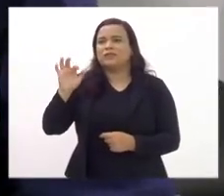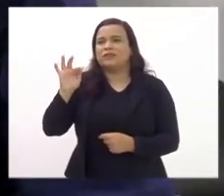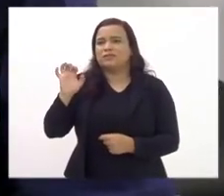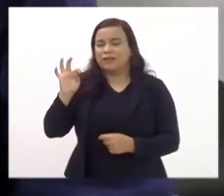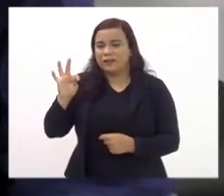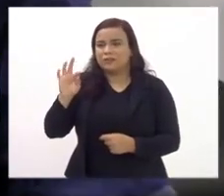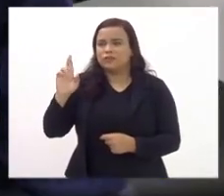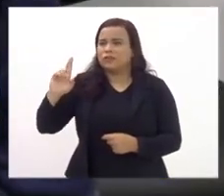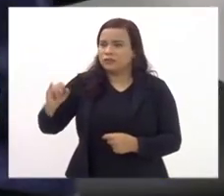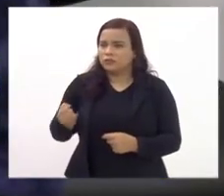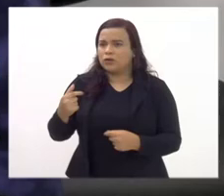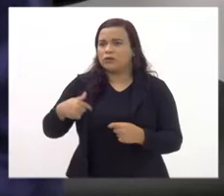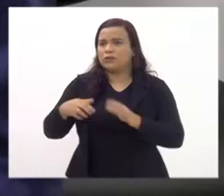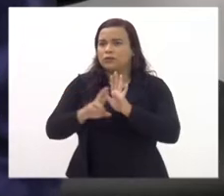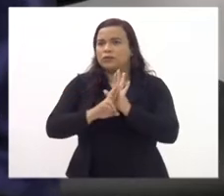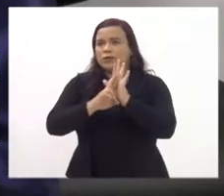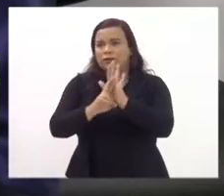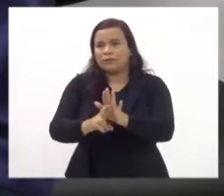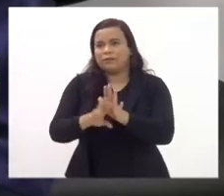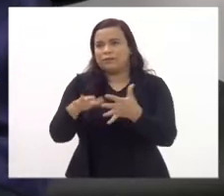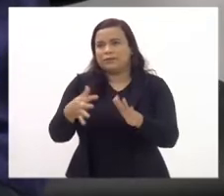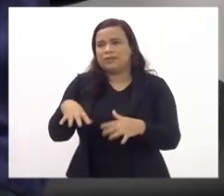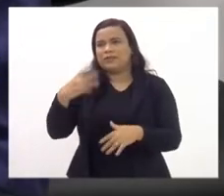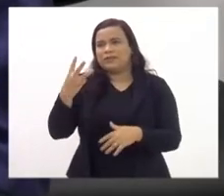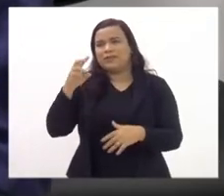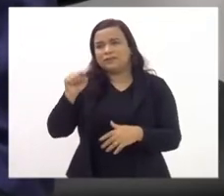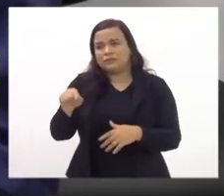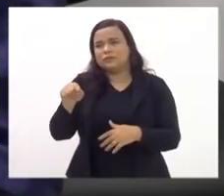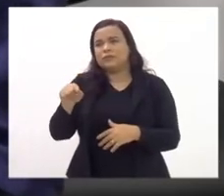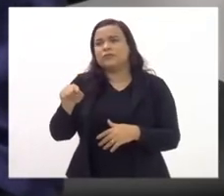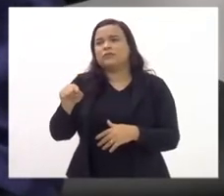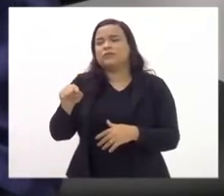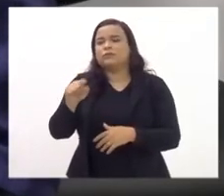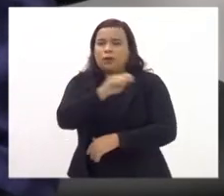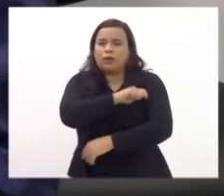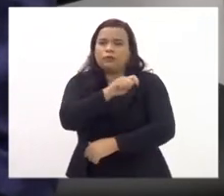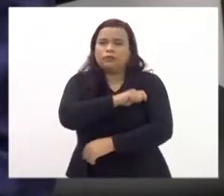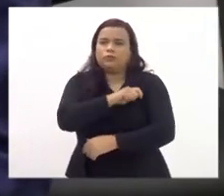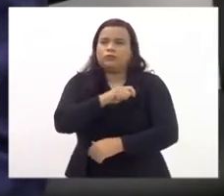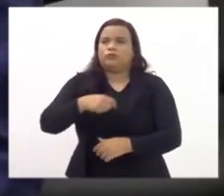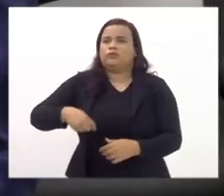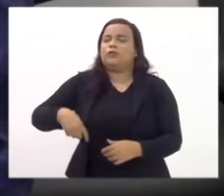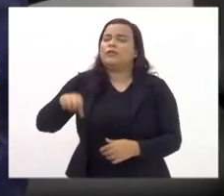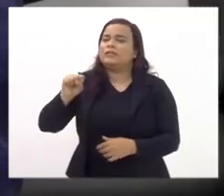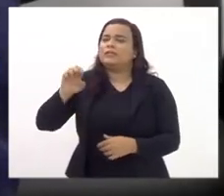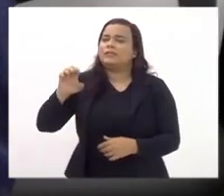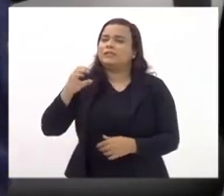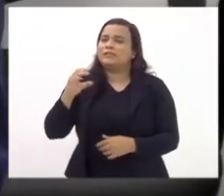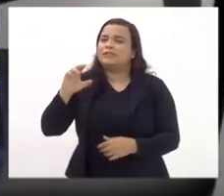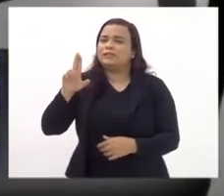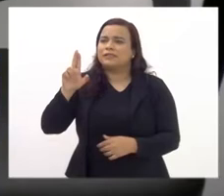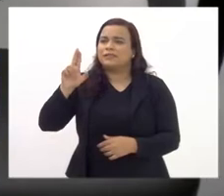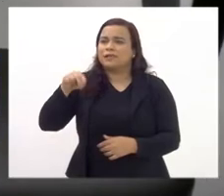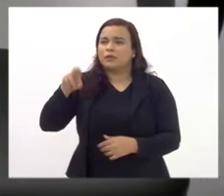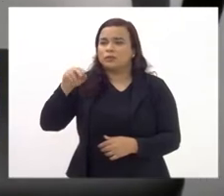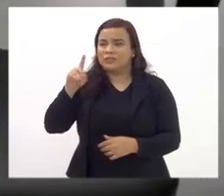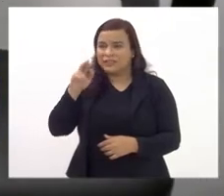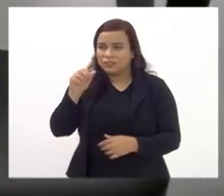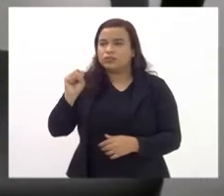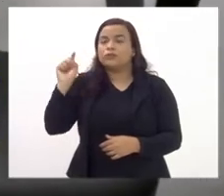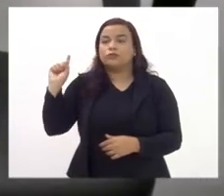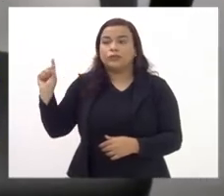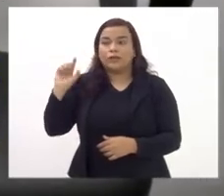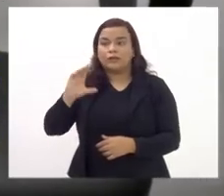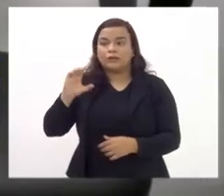estou representando aqui cerca de 3 mil estudantes secundaristas. No Cefet nós temos 8 campus espalhados pelo estado